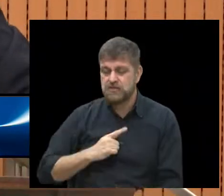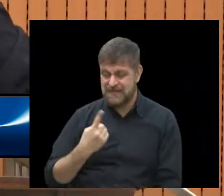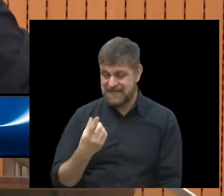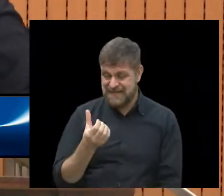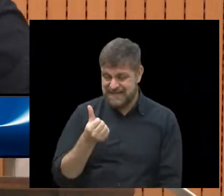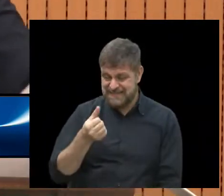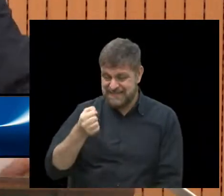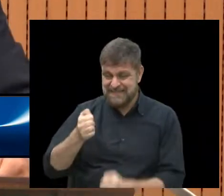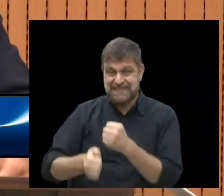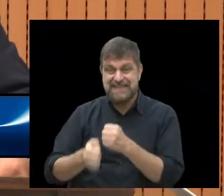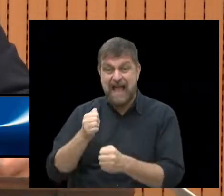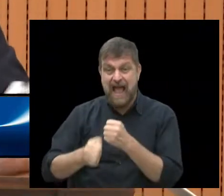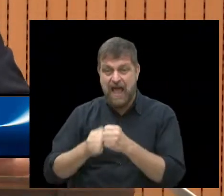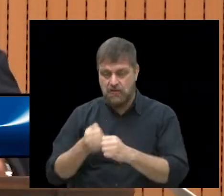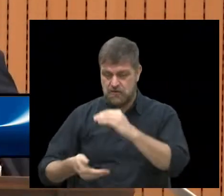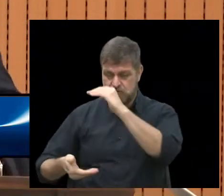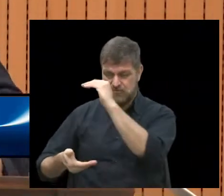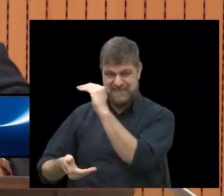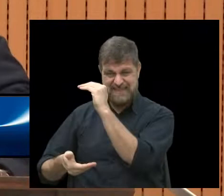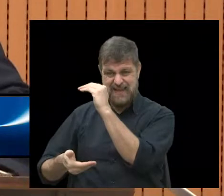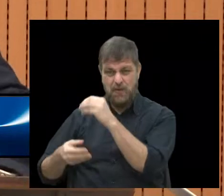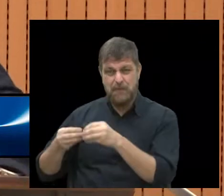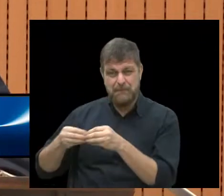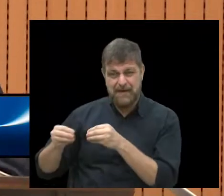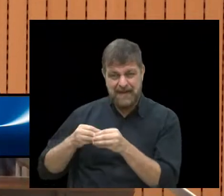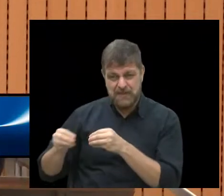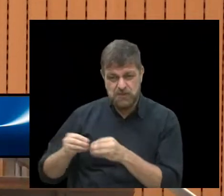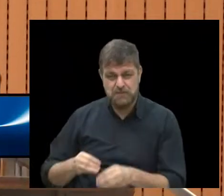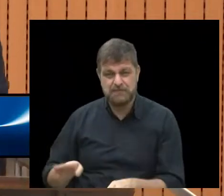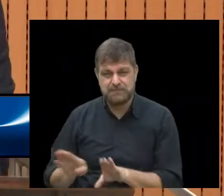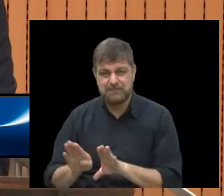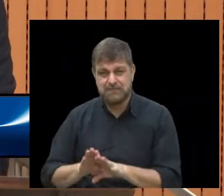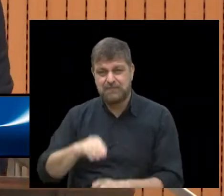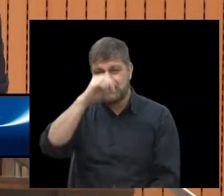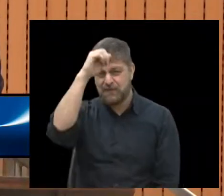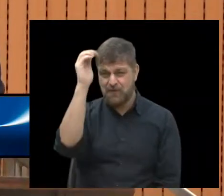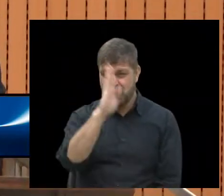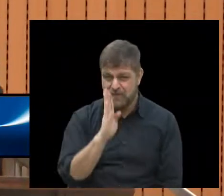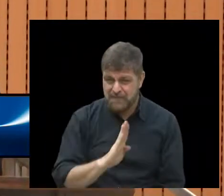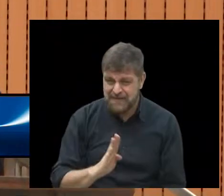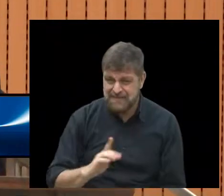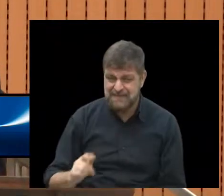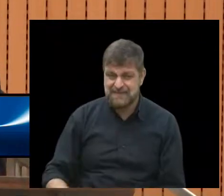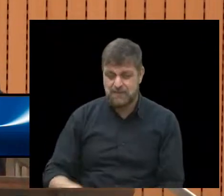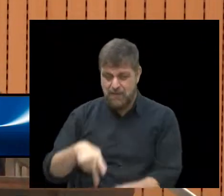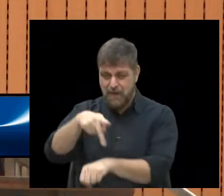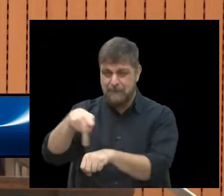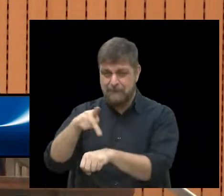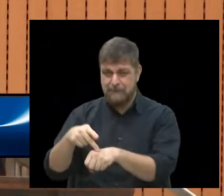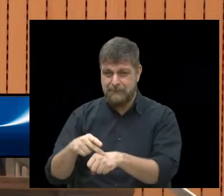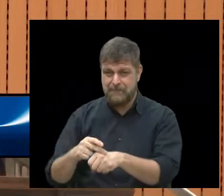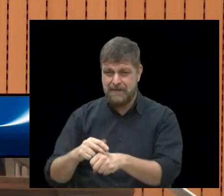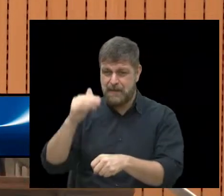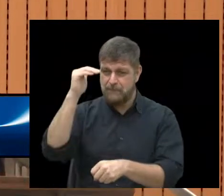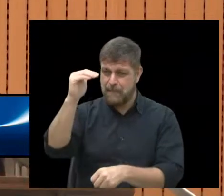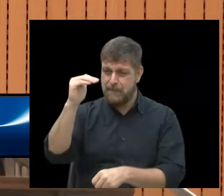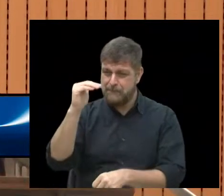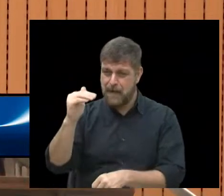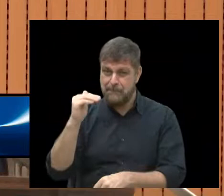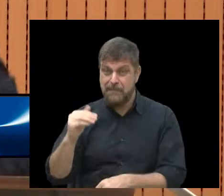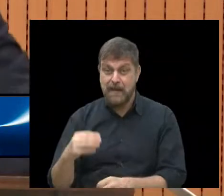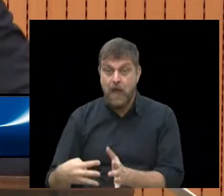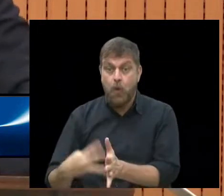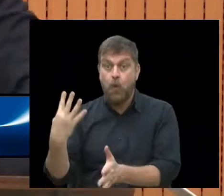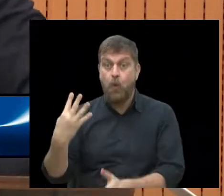arroz. Mas a preocupação maior são os dados, que o Brasil é o 4º maior produtor de lixo plástico